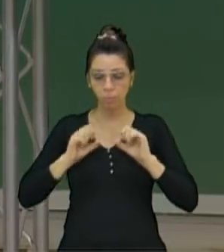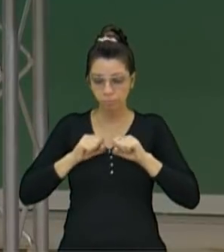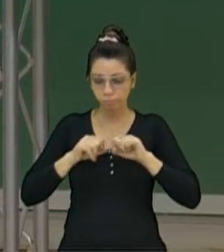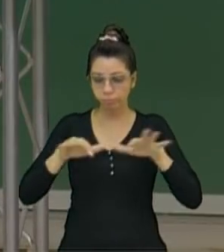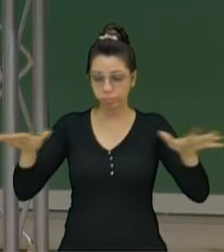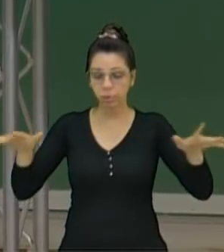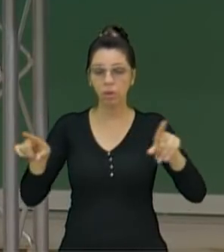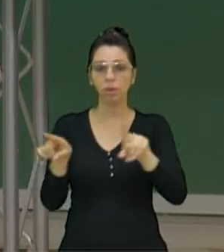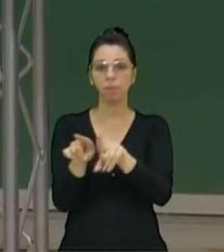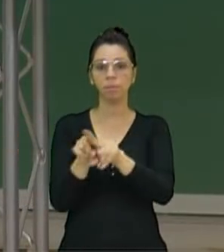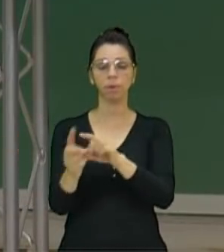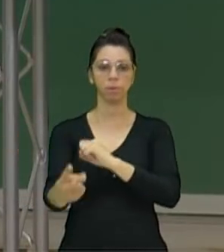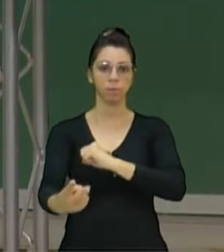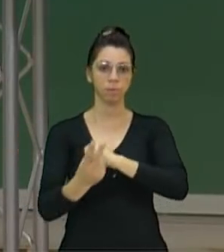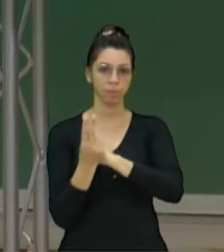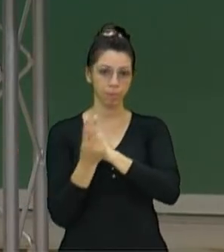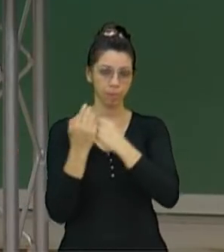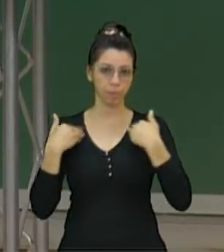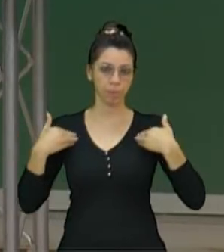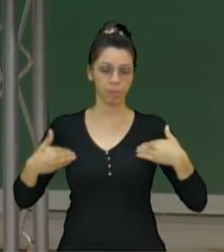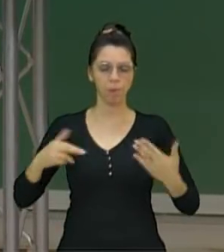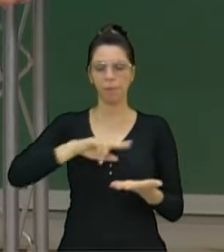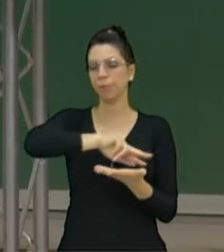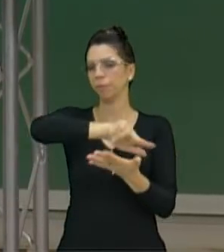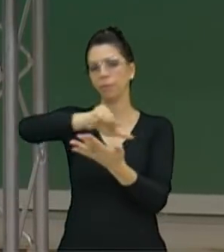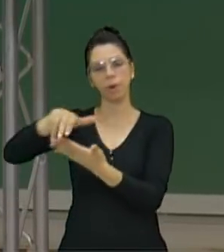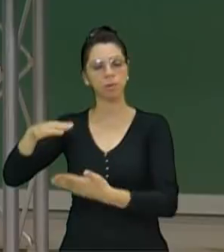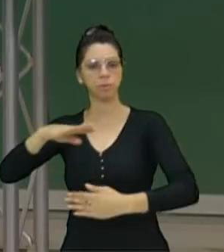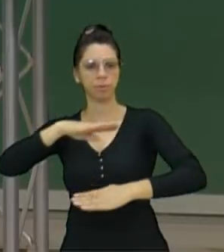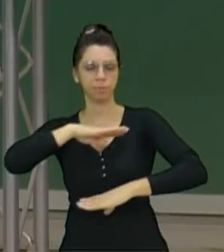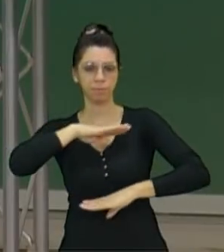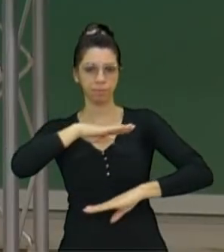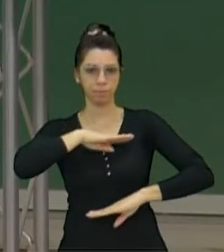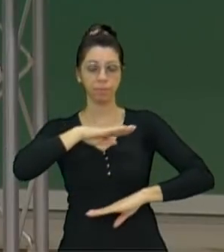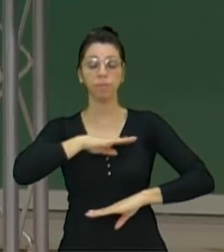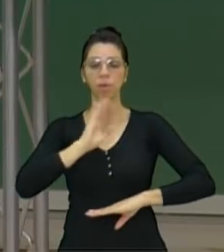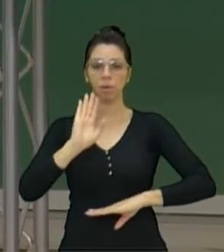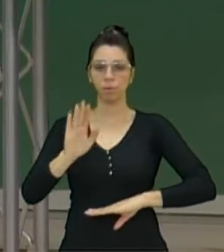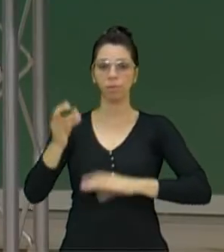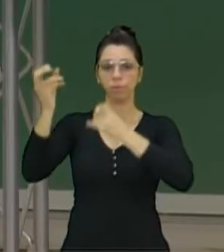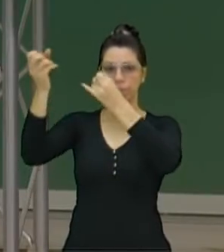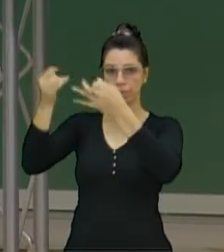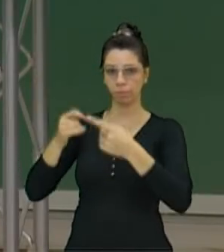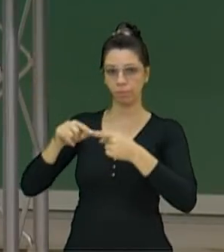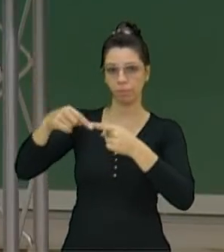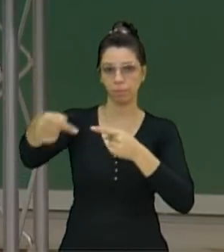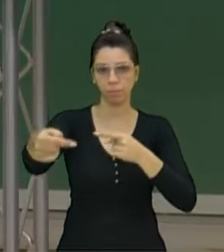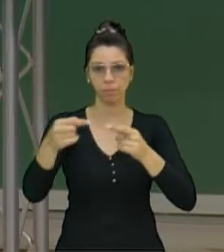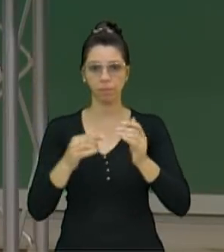a defender o nosso corpo em várias situações. A gente vai falar delas daqui a pouquinho.